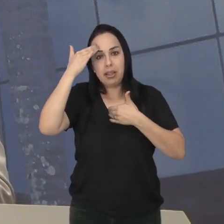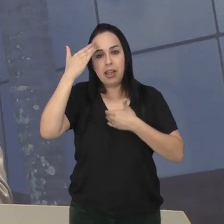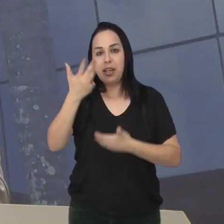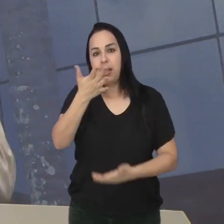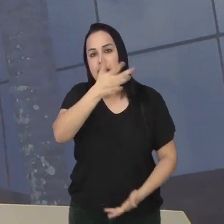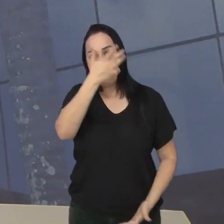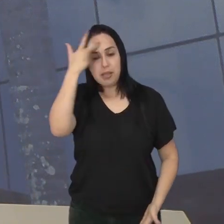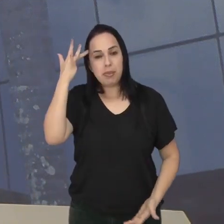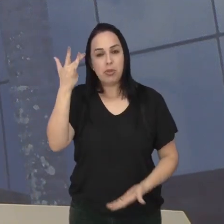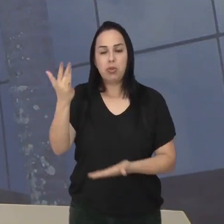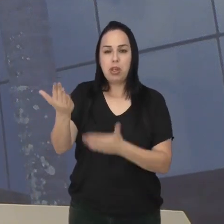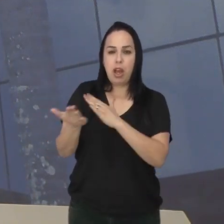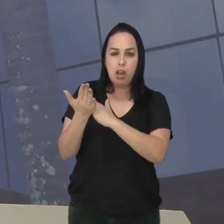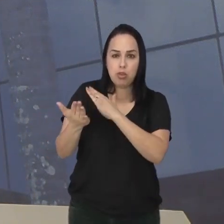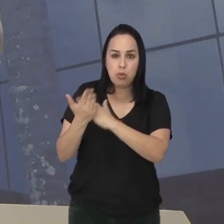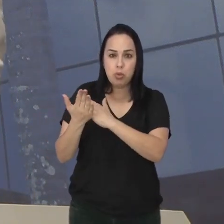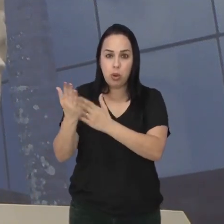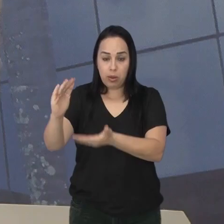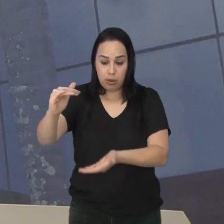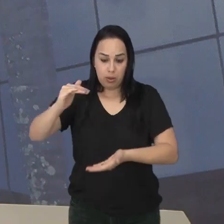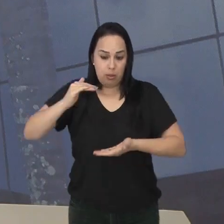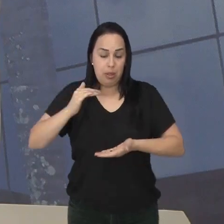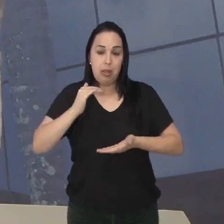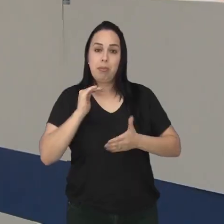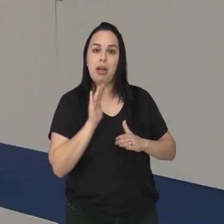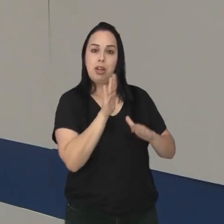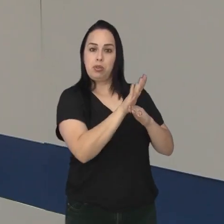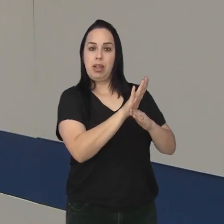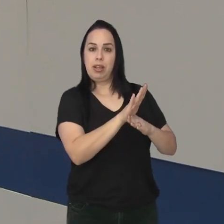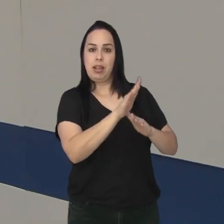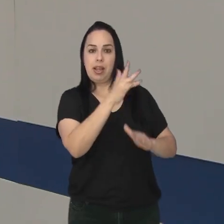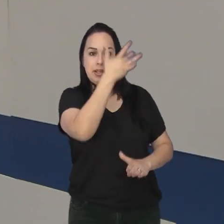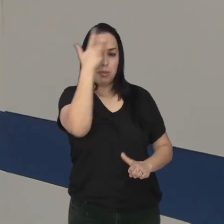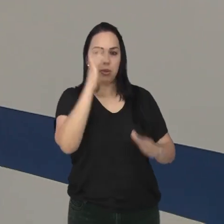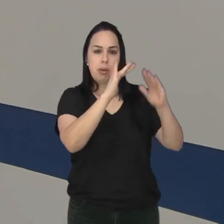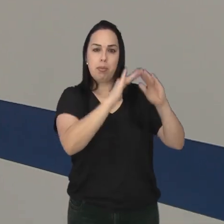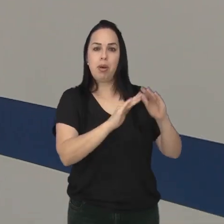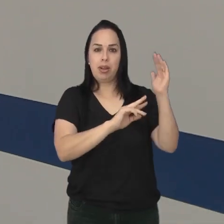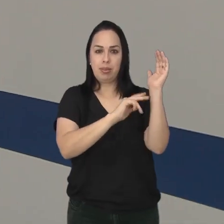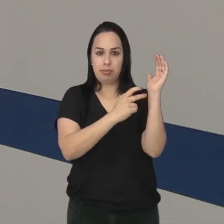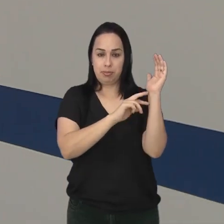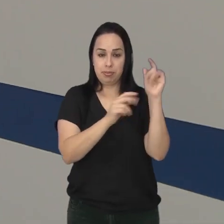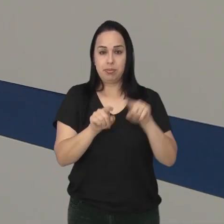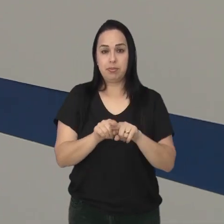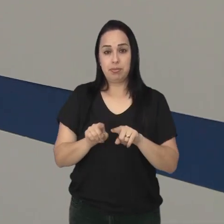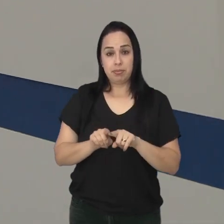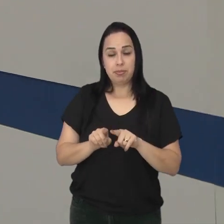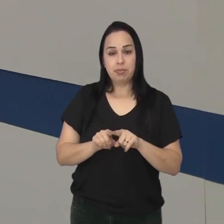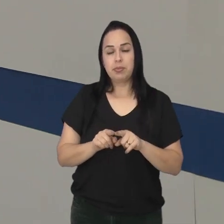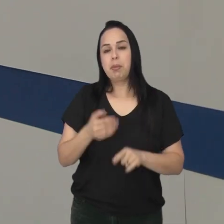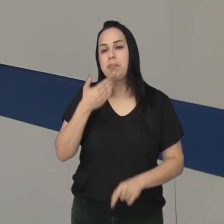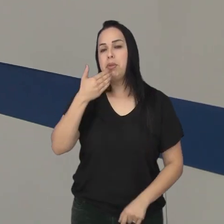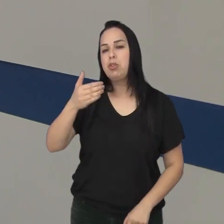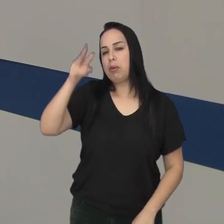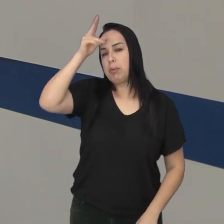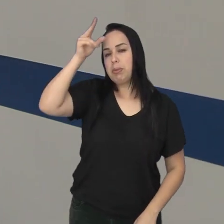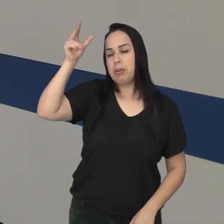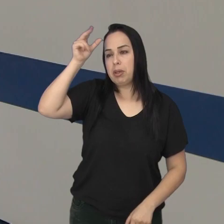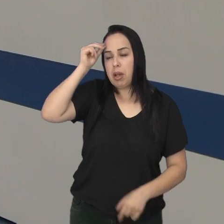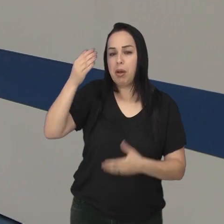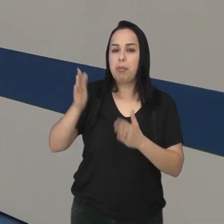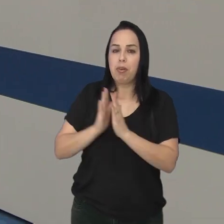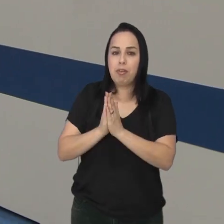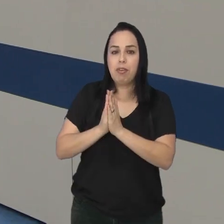famílias atingidas pelas chuvas em São José e no litoral norte. Ele também pediu mais atenção do poder público na construção de